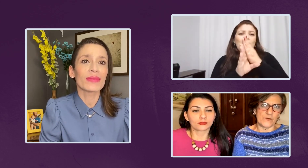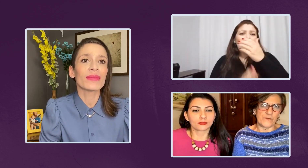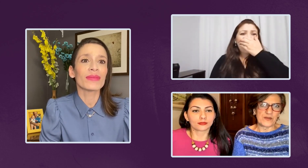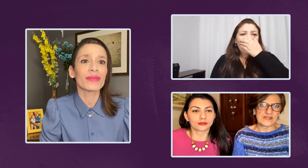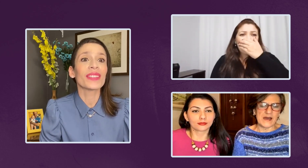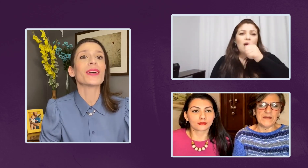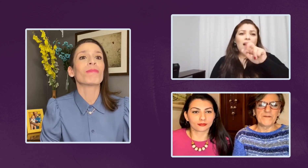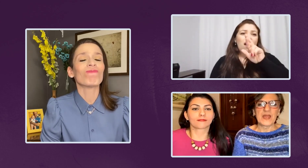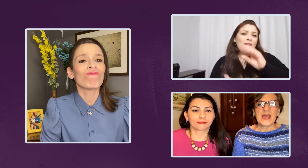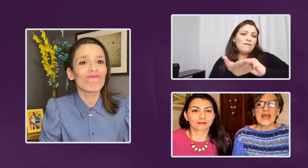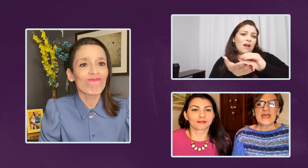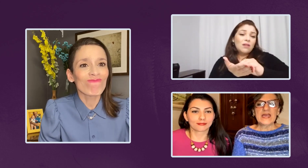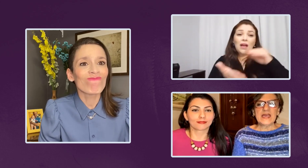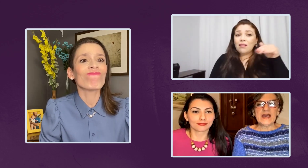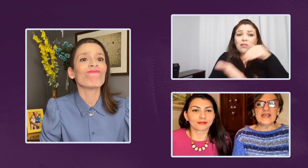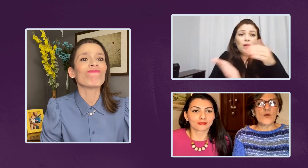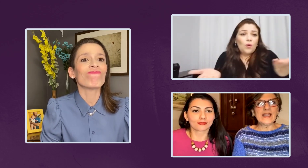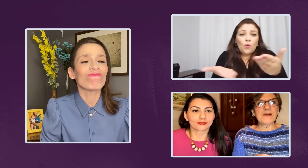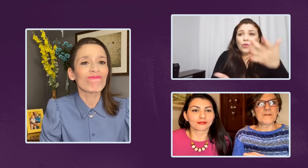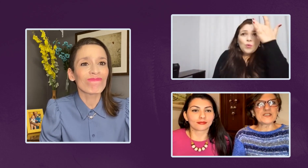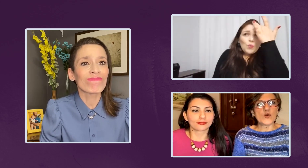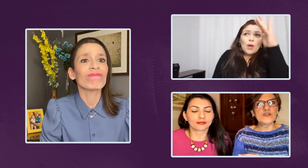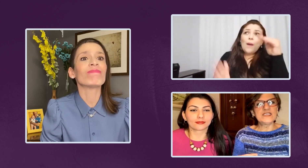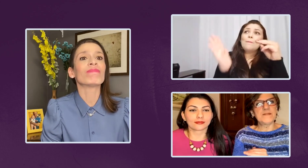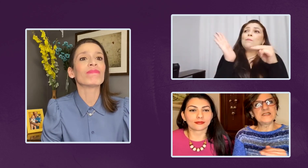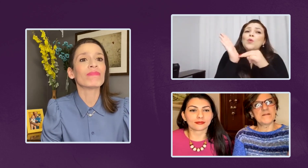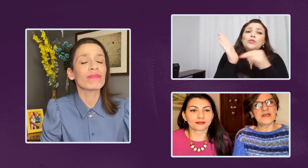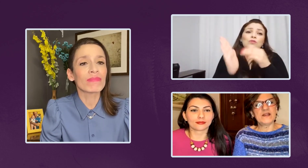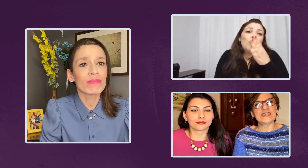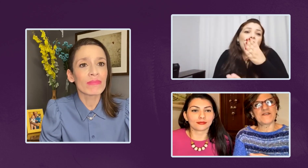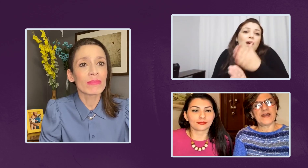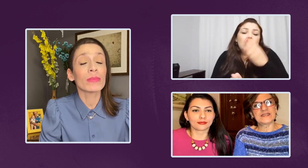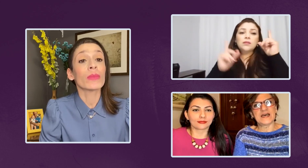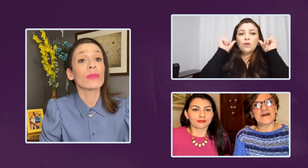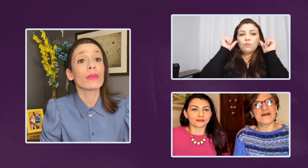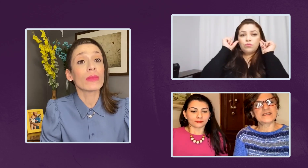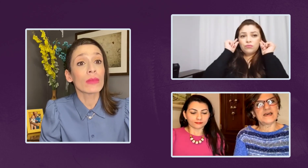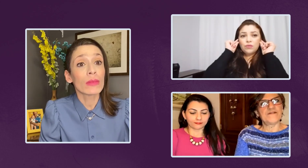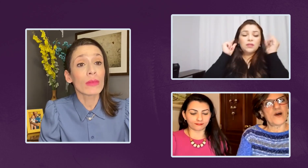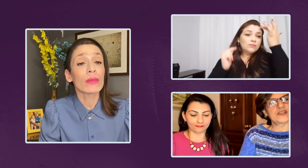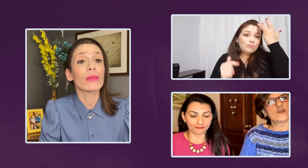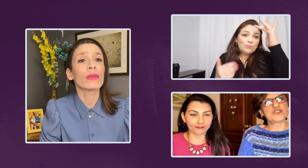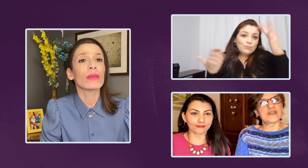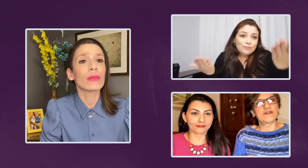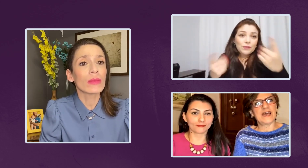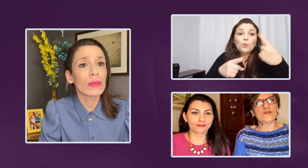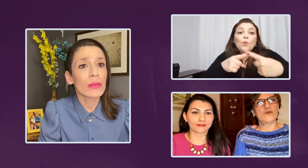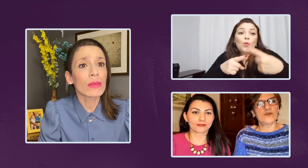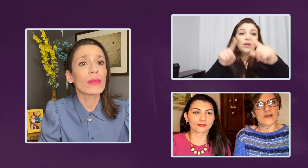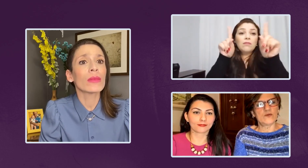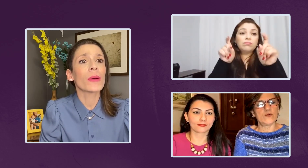interrogação, sabe? Então, ela passou despercebida essa falta de audição